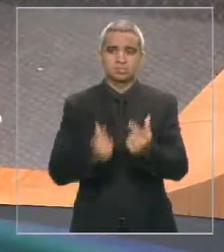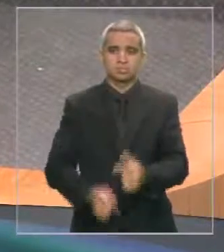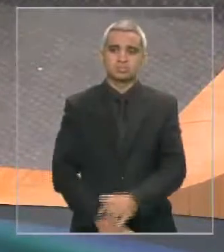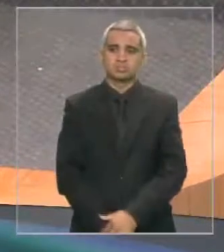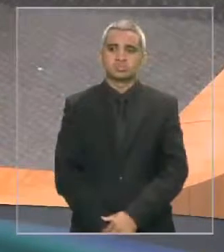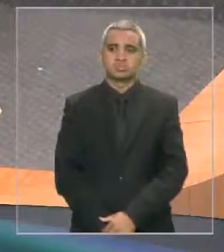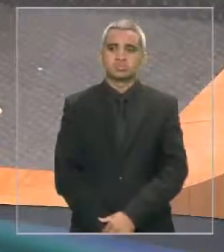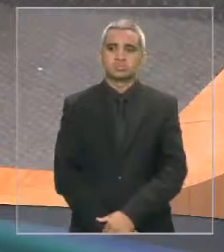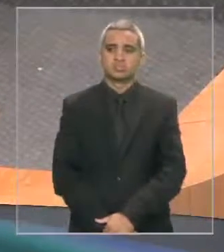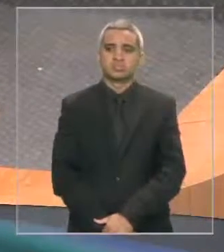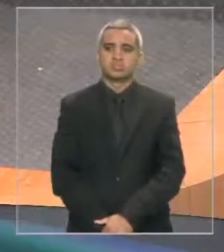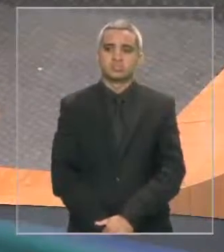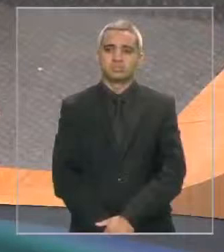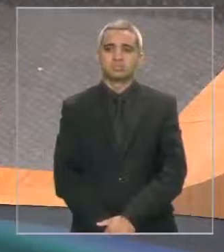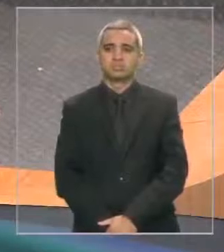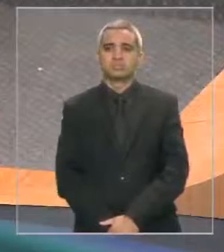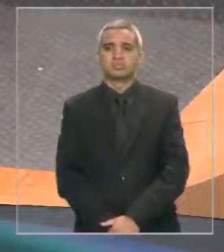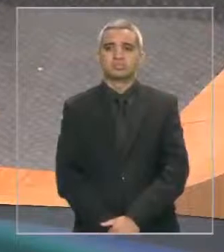Resolvi